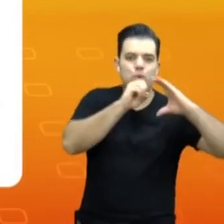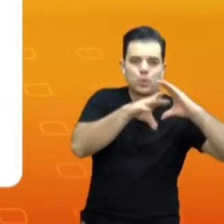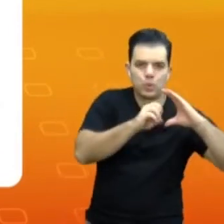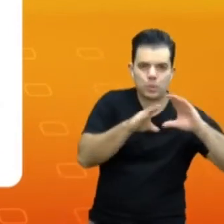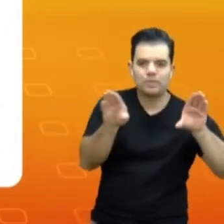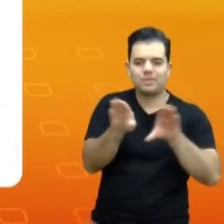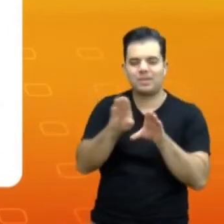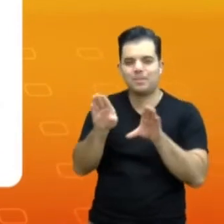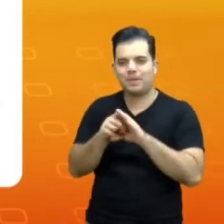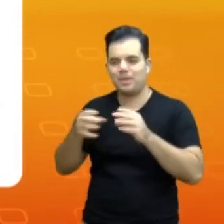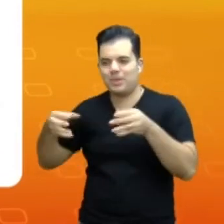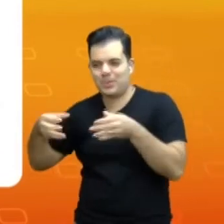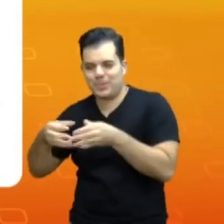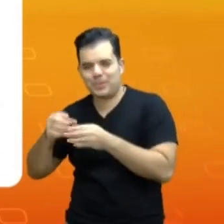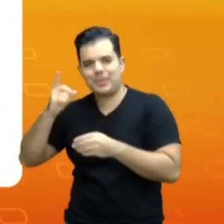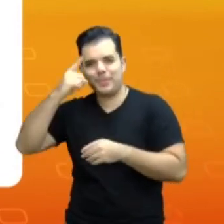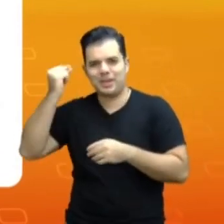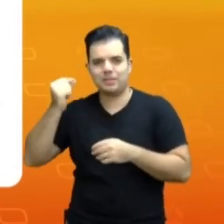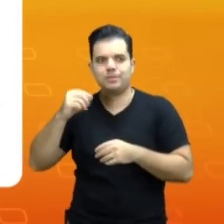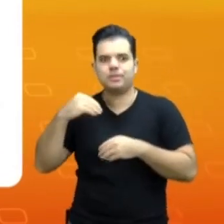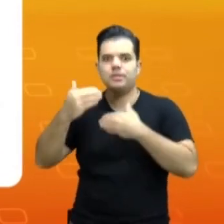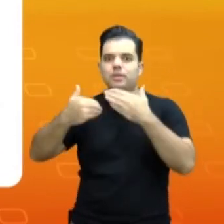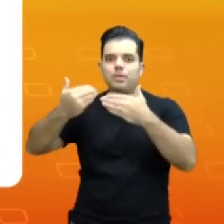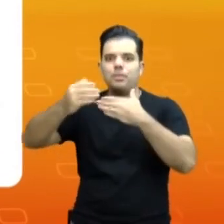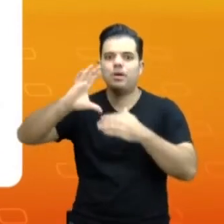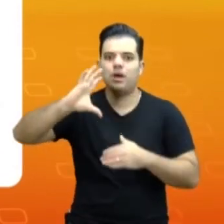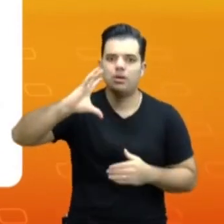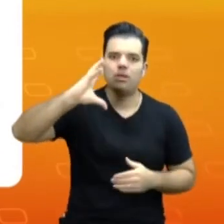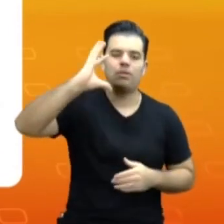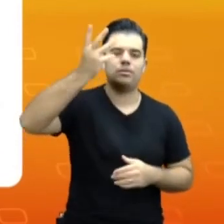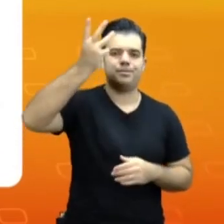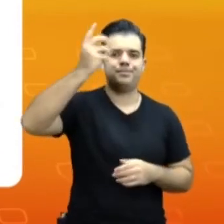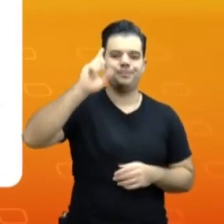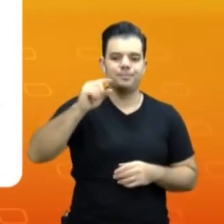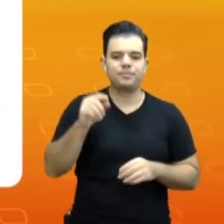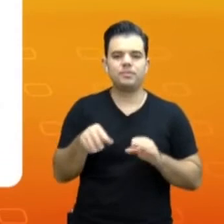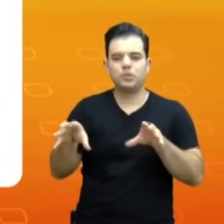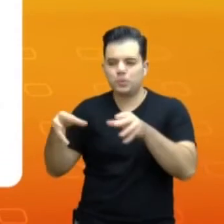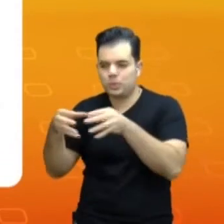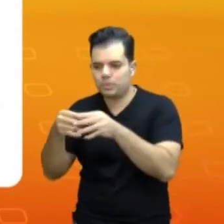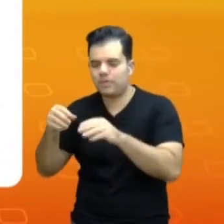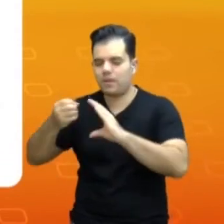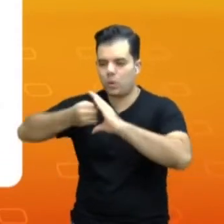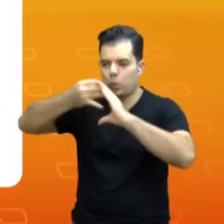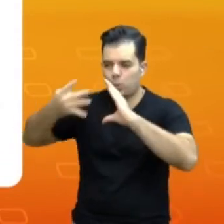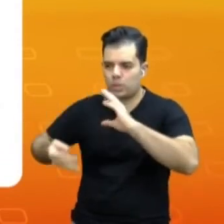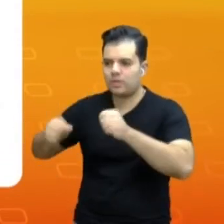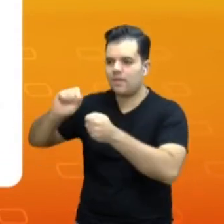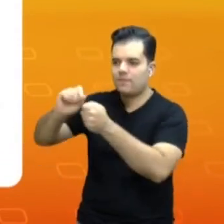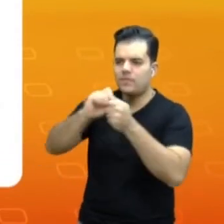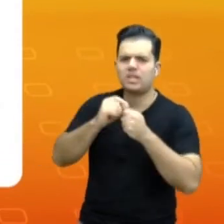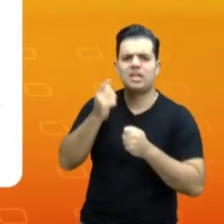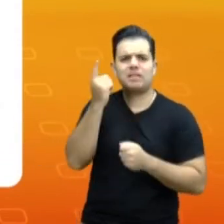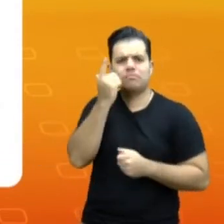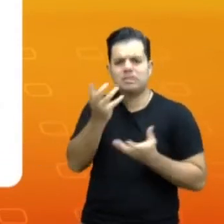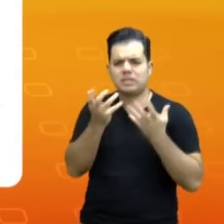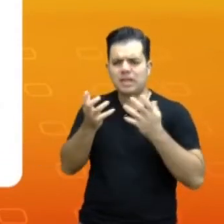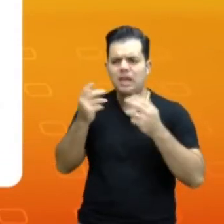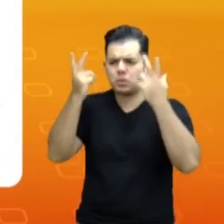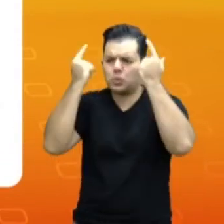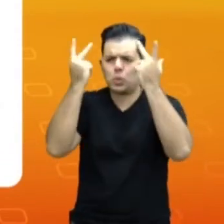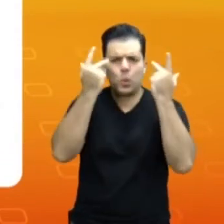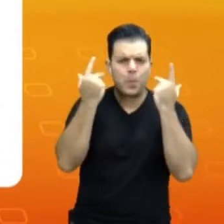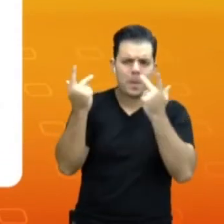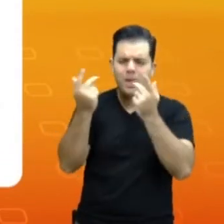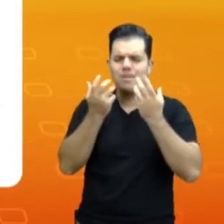acabaram vendo esses sinais muito lá na frente. E a equipe que vai produzir o conteúdo, ela quer tudo funcionando a contento. Eu